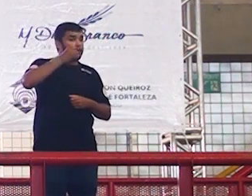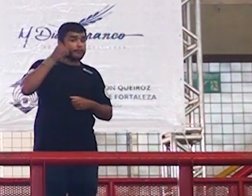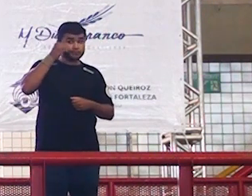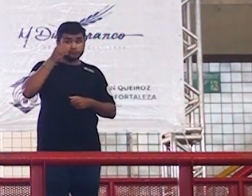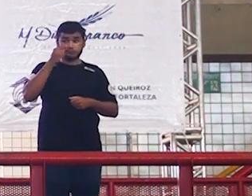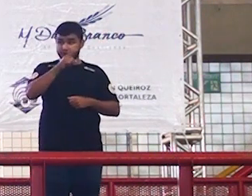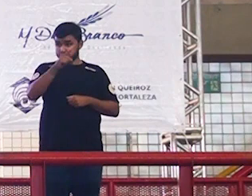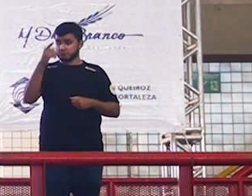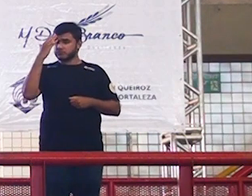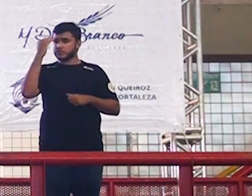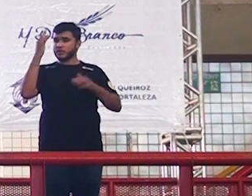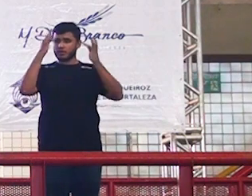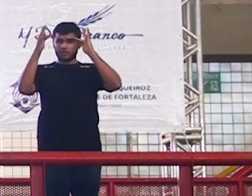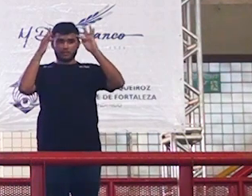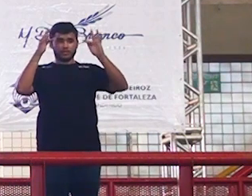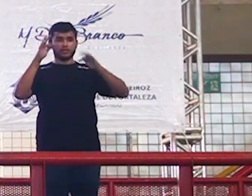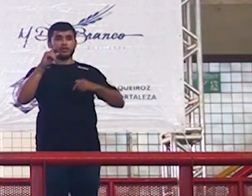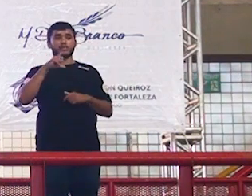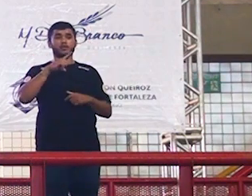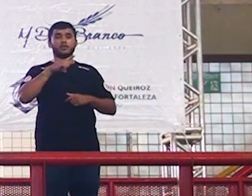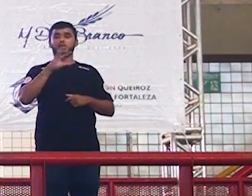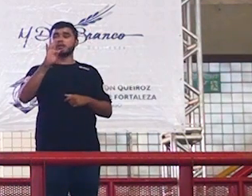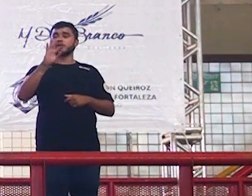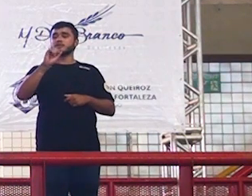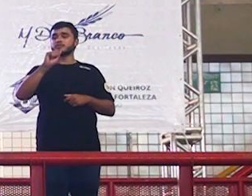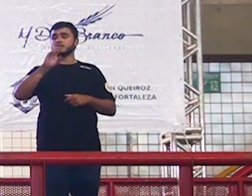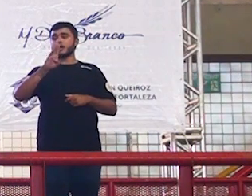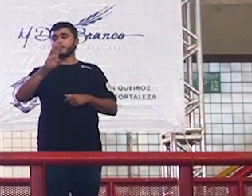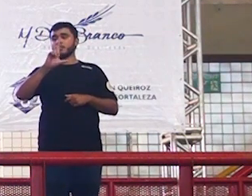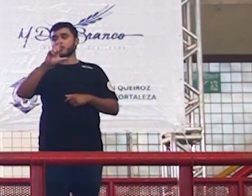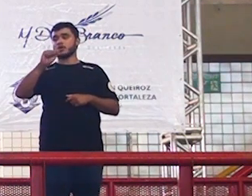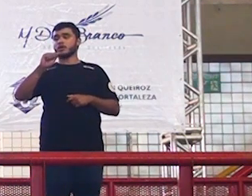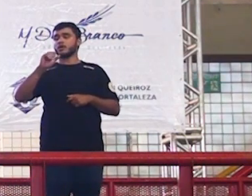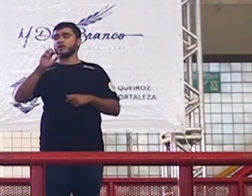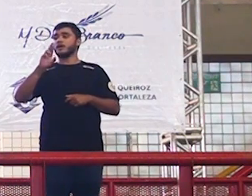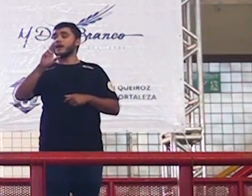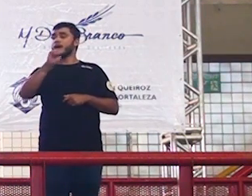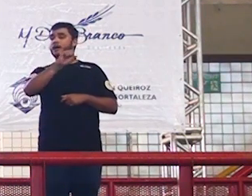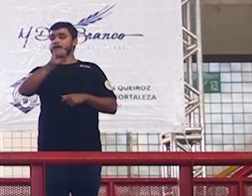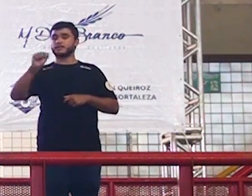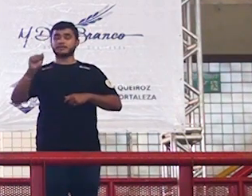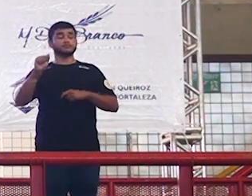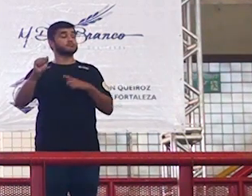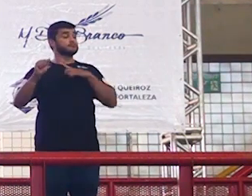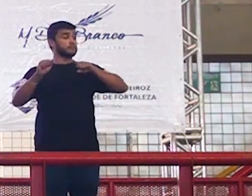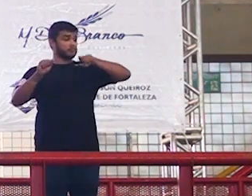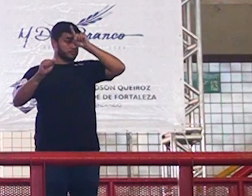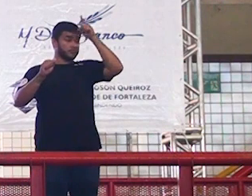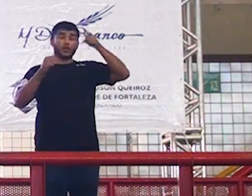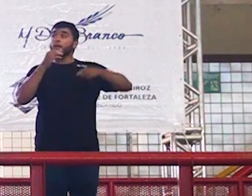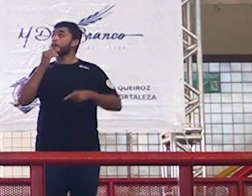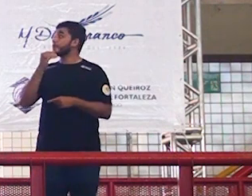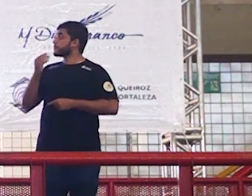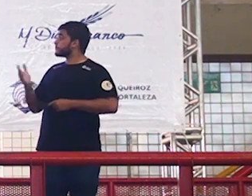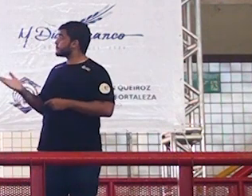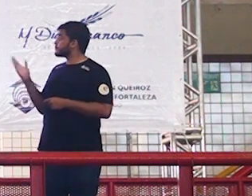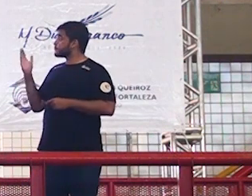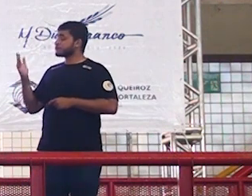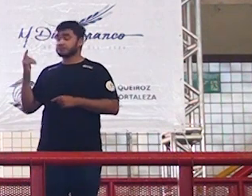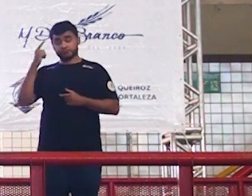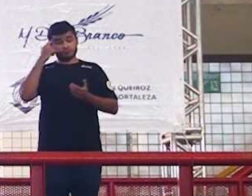estudou filosofia sabe que o nome disso é a tábula rasa. John Locke criou essa ideia da tábula